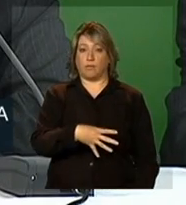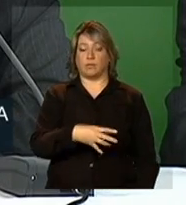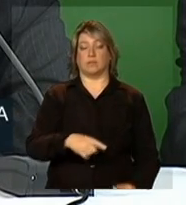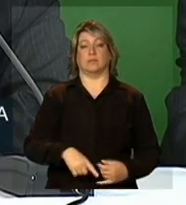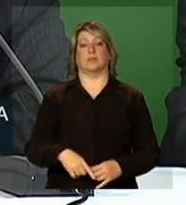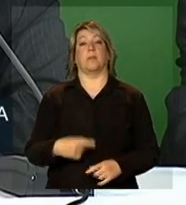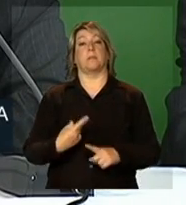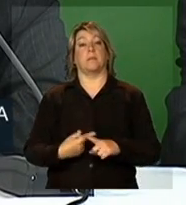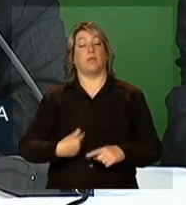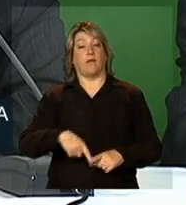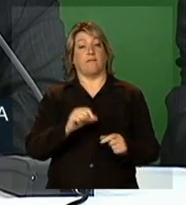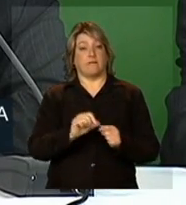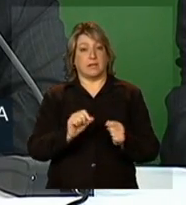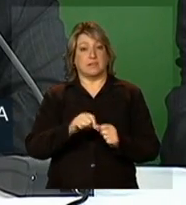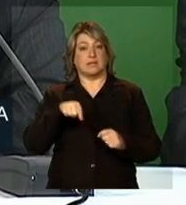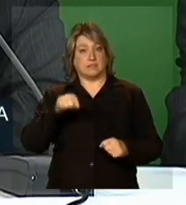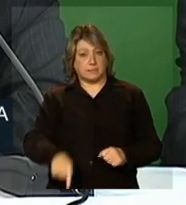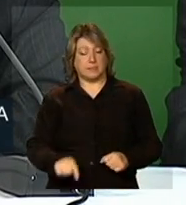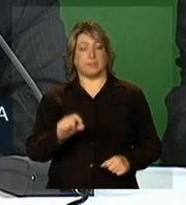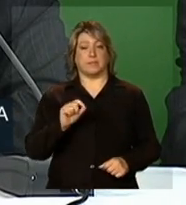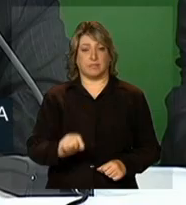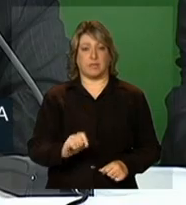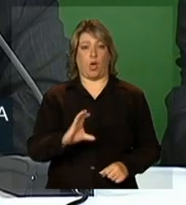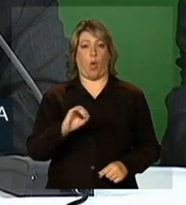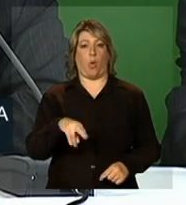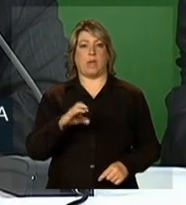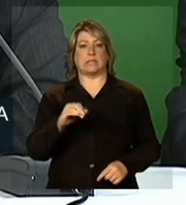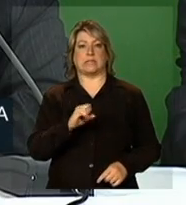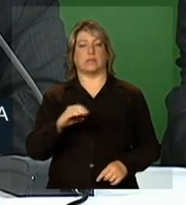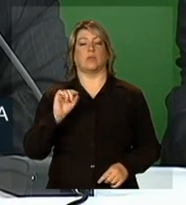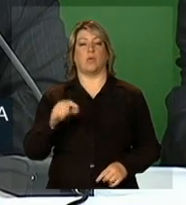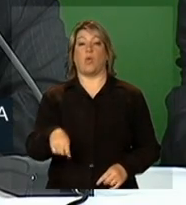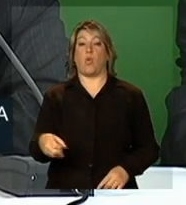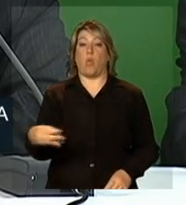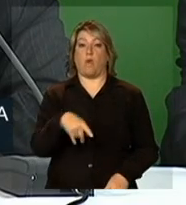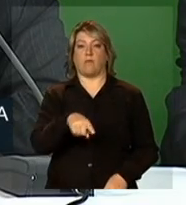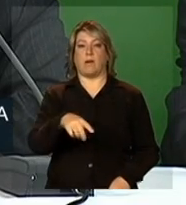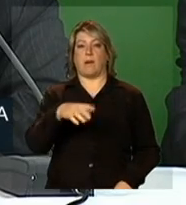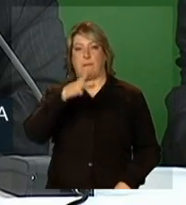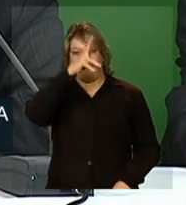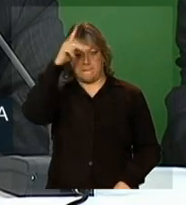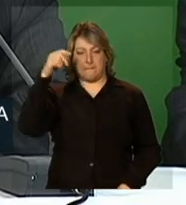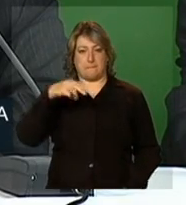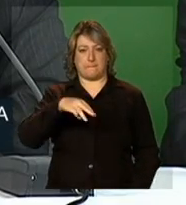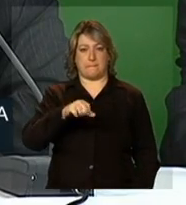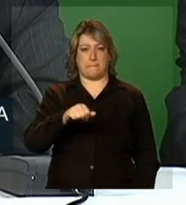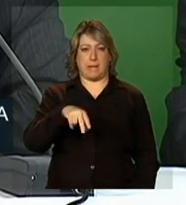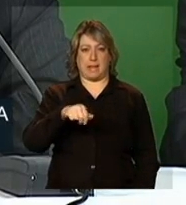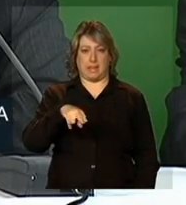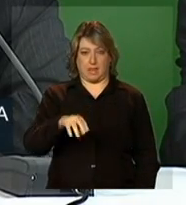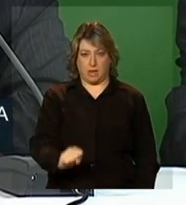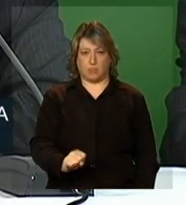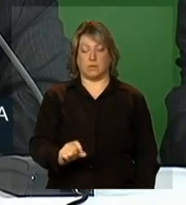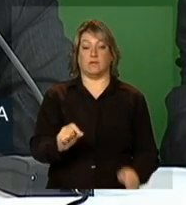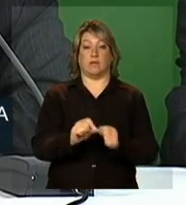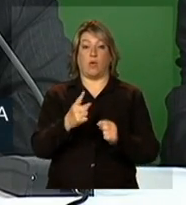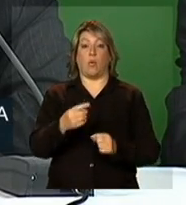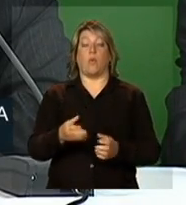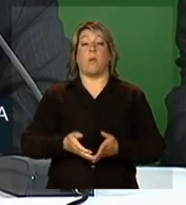Nós vamos fazer uma concessão de um porto novo em Manaus. Nós vamos fazer uma concessão de um porto